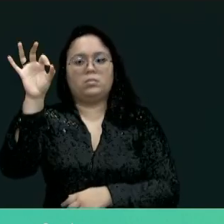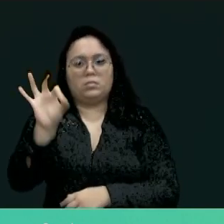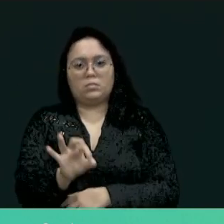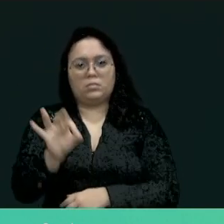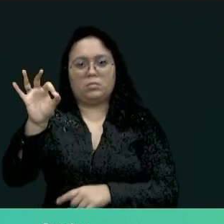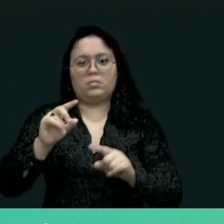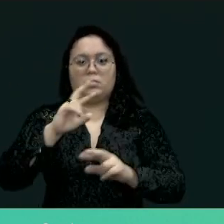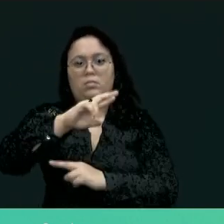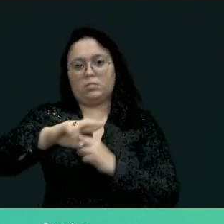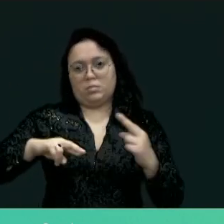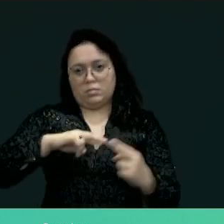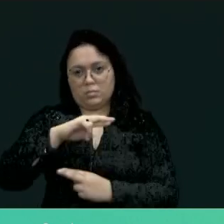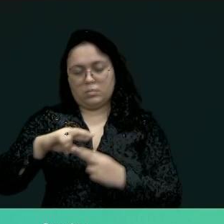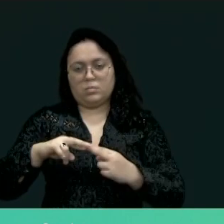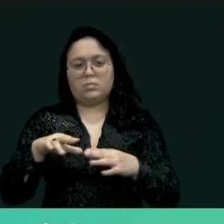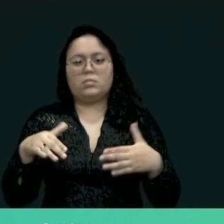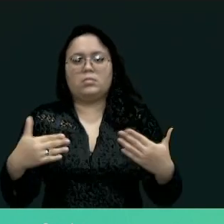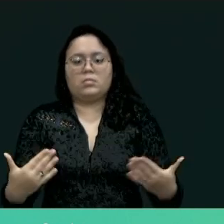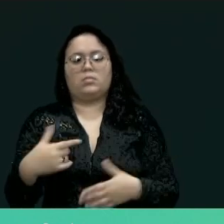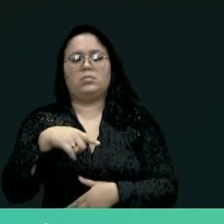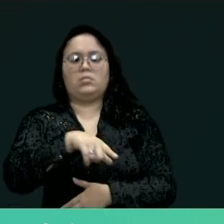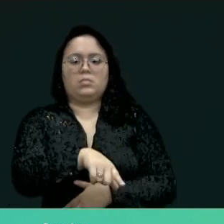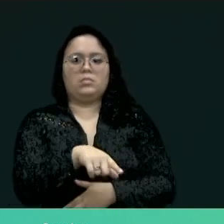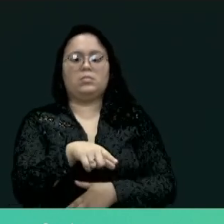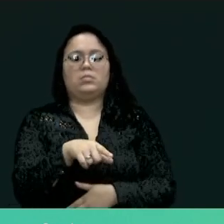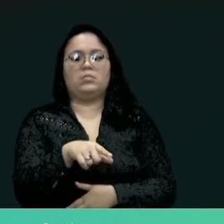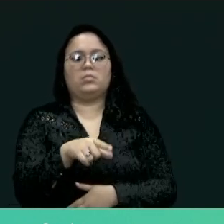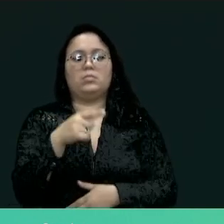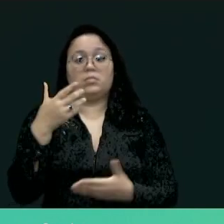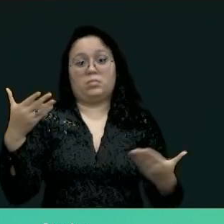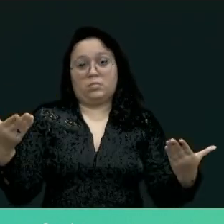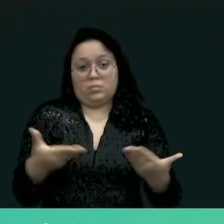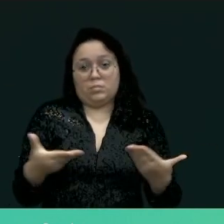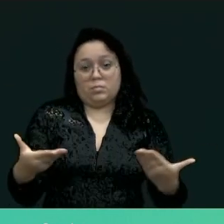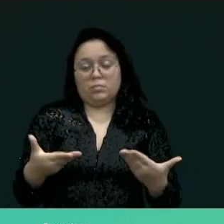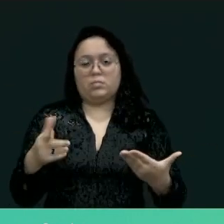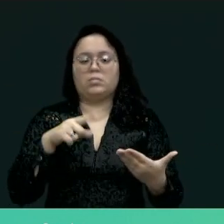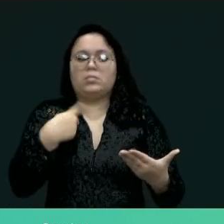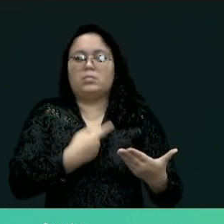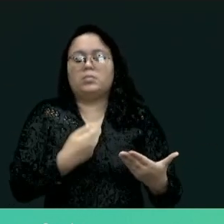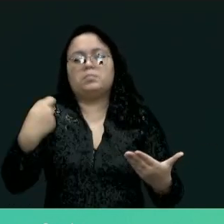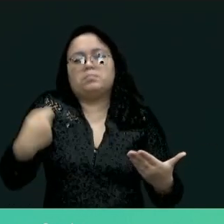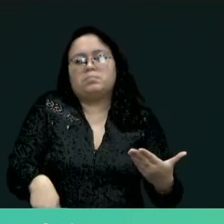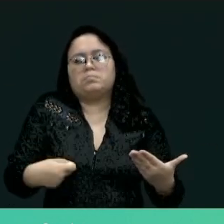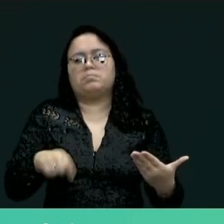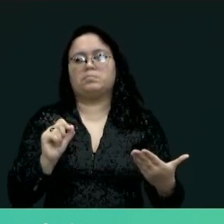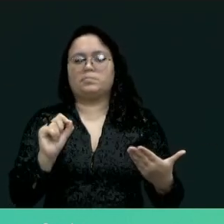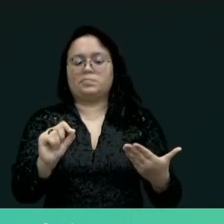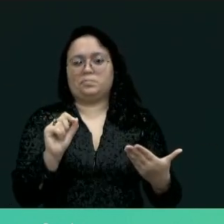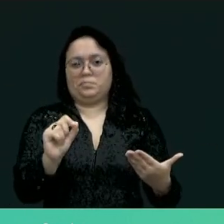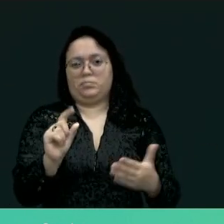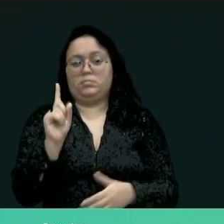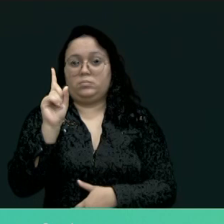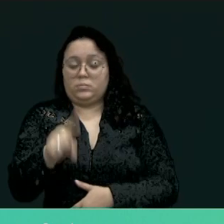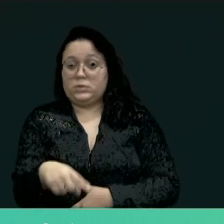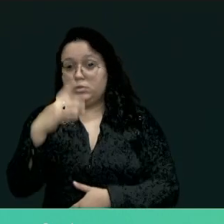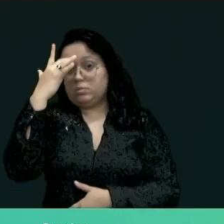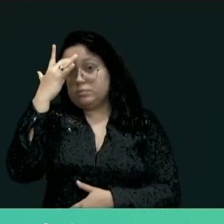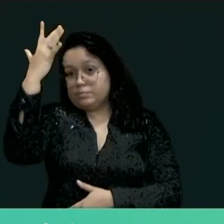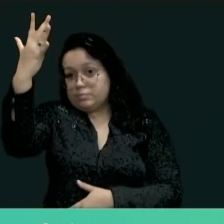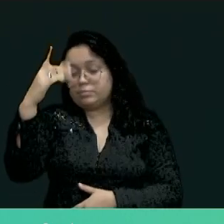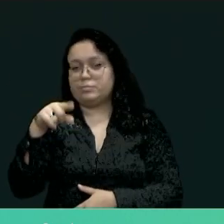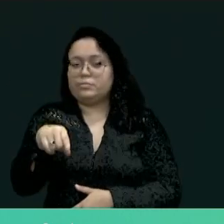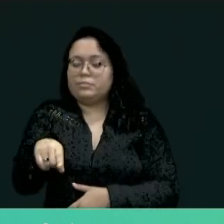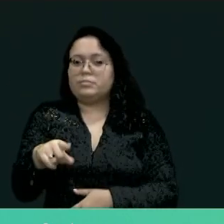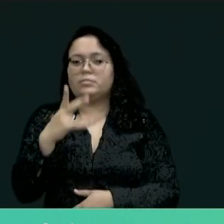83% renovável. Então, a nossa lição de casa a ser feita, ela tende a ser uma lição mais fácil,